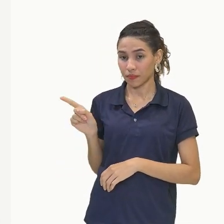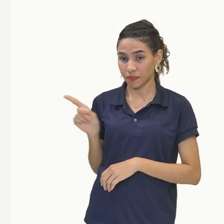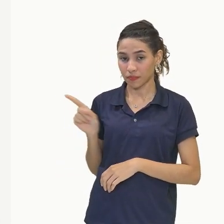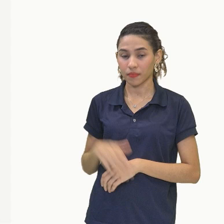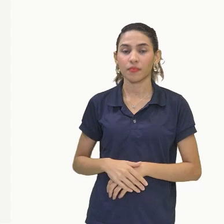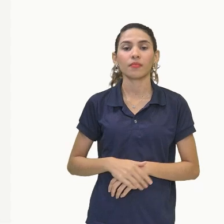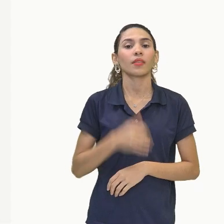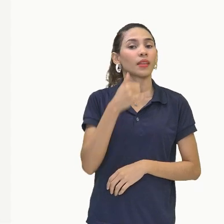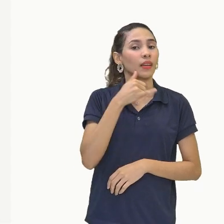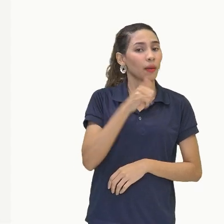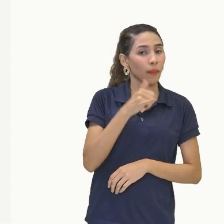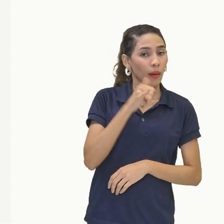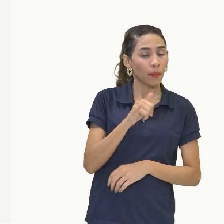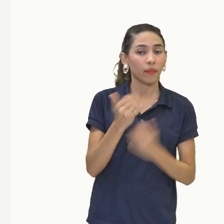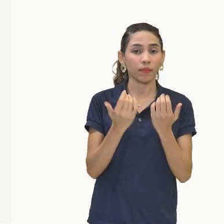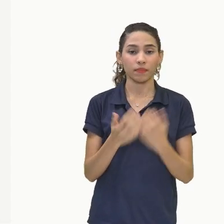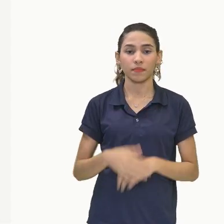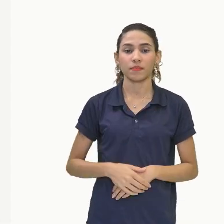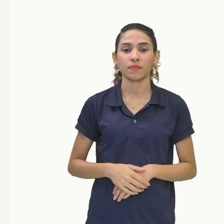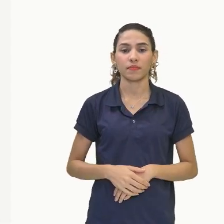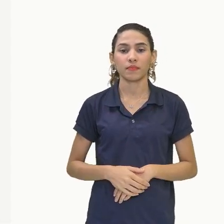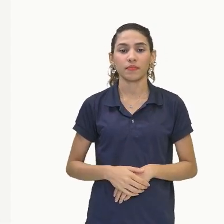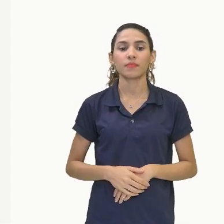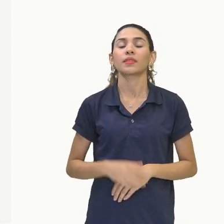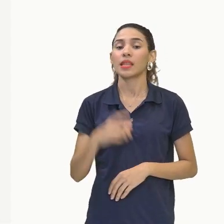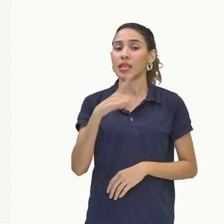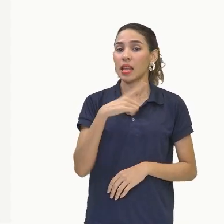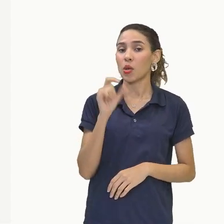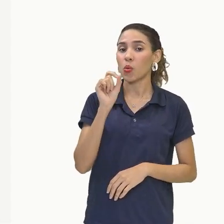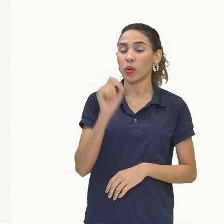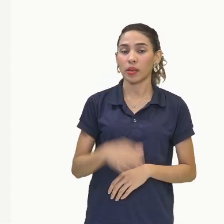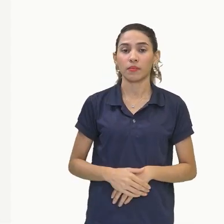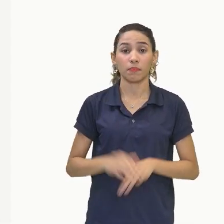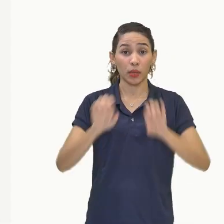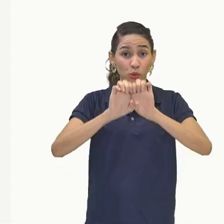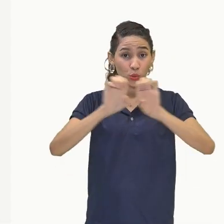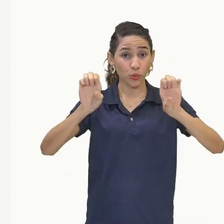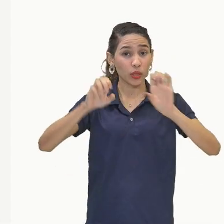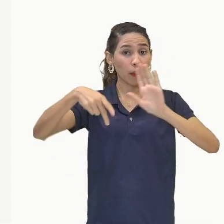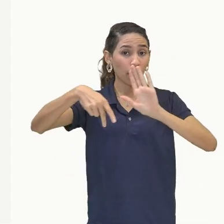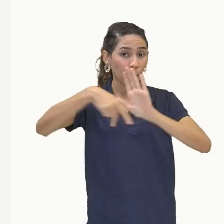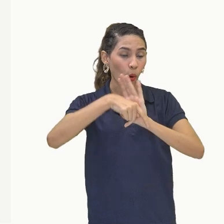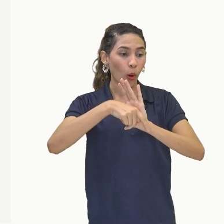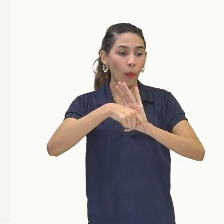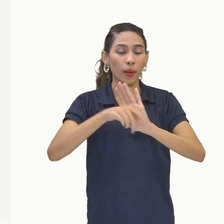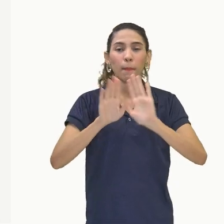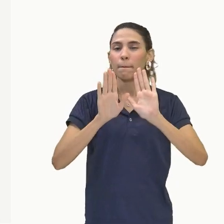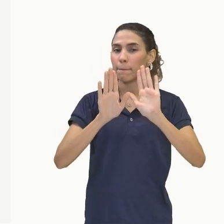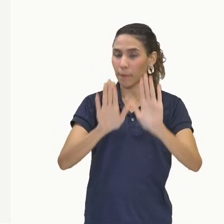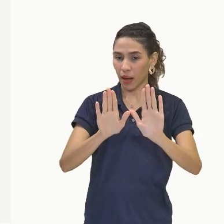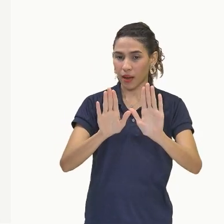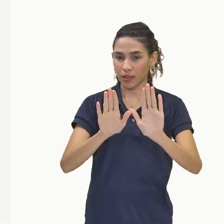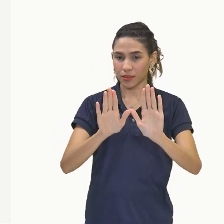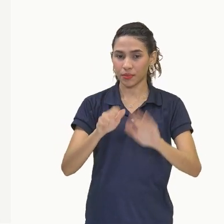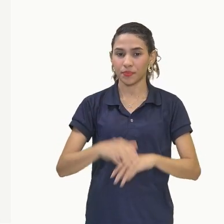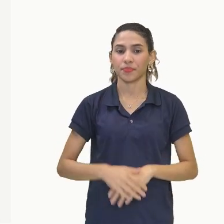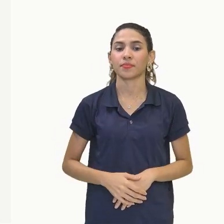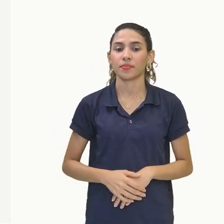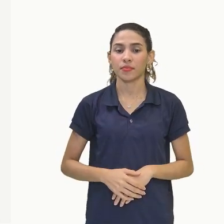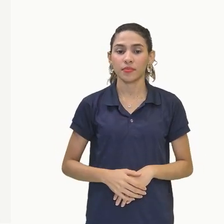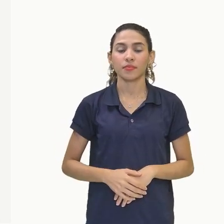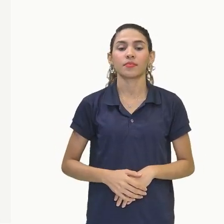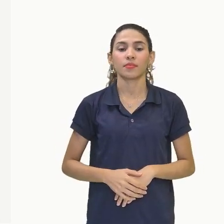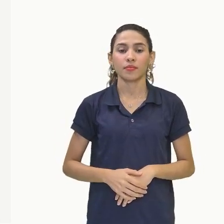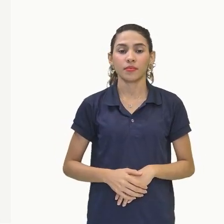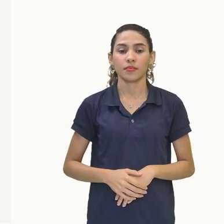energia elétrica, vejam que nós temos aí uma equação, só que de forma qualitativa